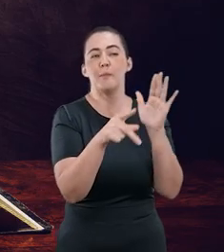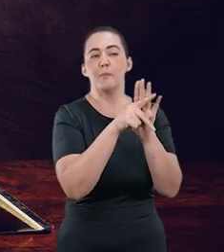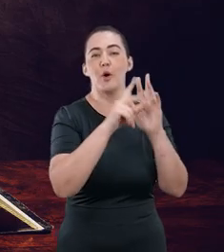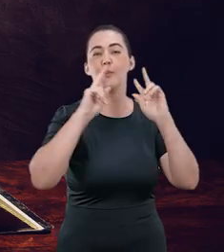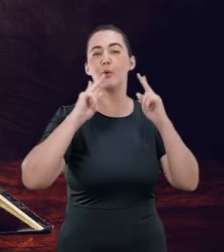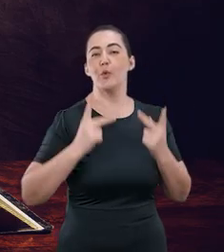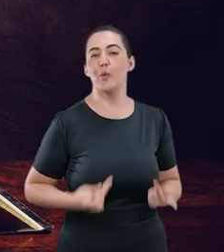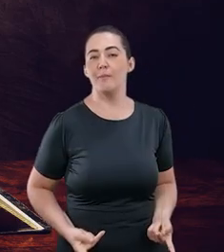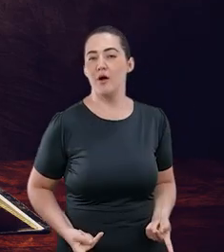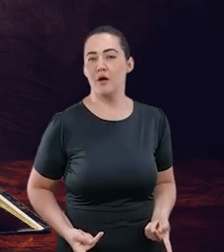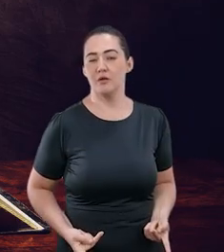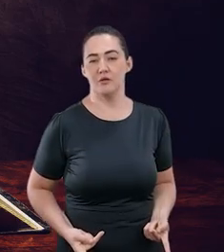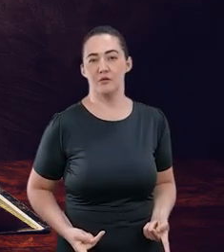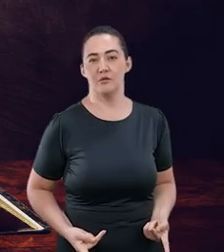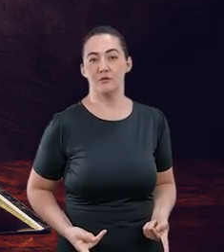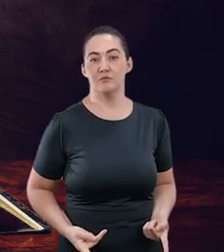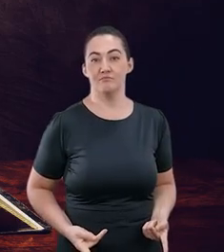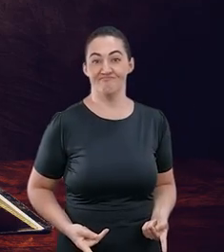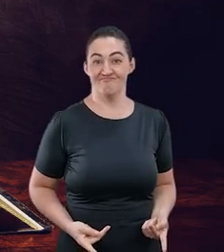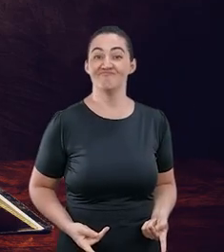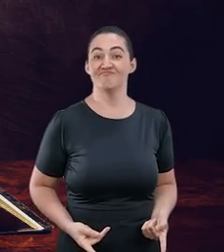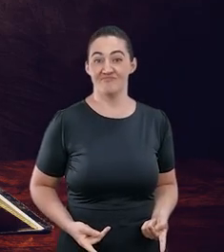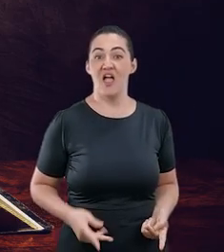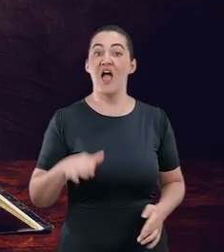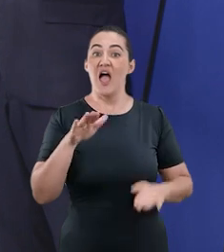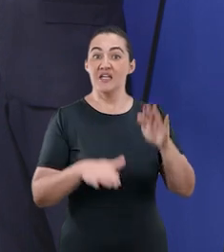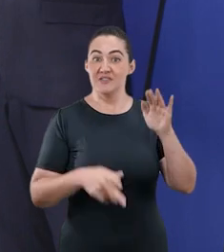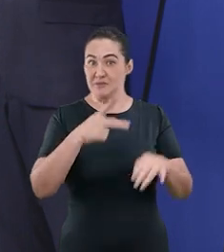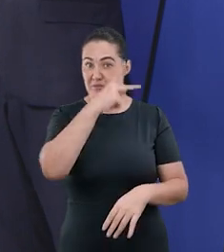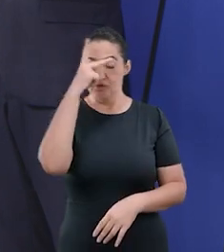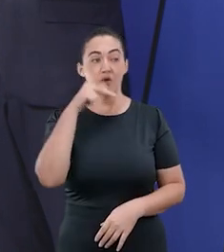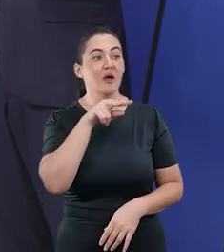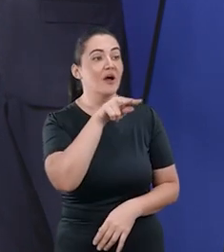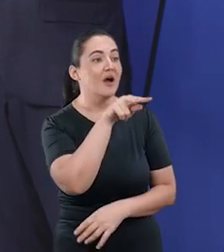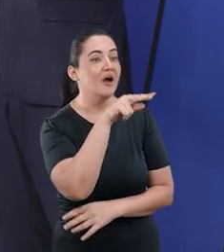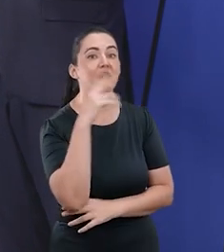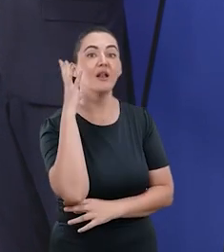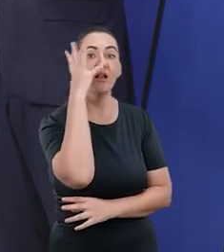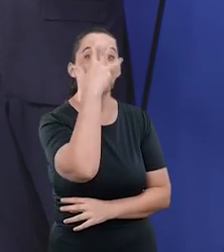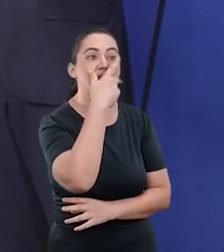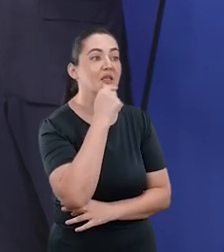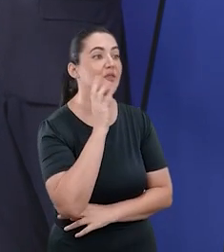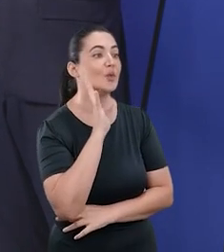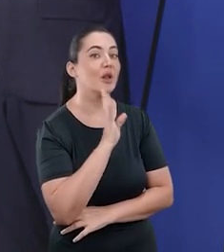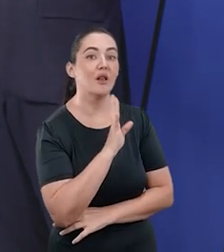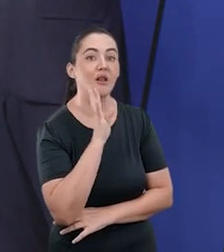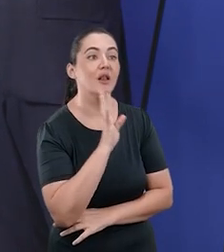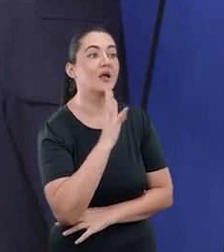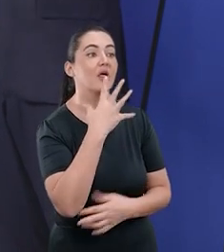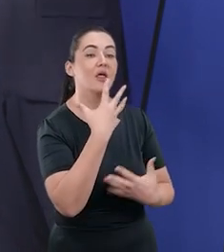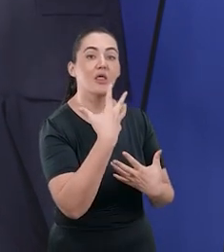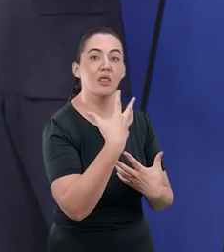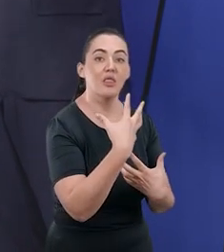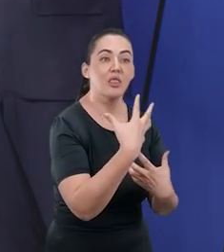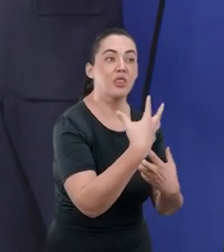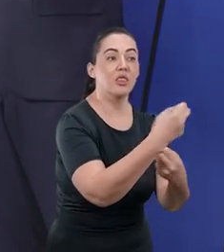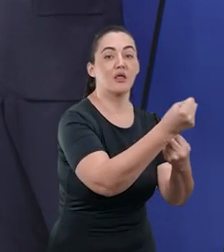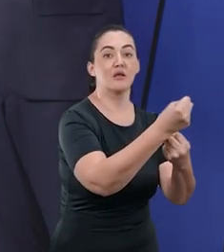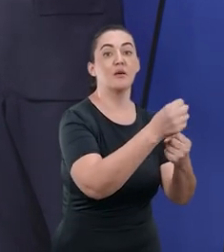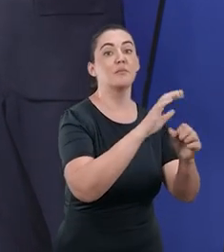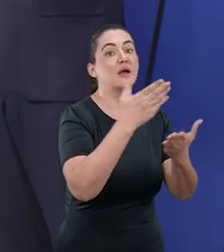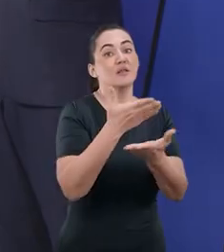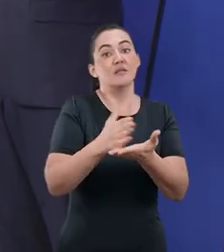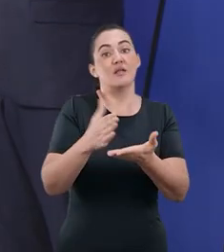são teorias humanas. Muitas pessoas são levadas por filosofias, são levadas por ensinamentos que não têm nada a ver com a